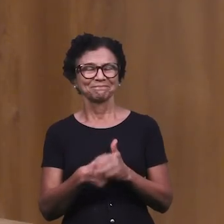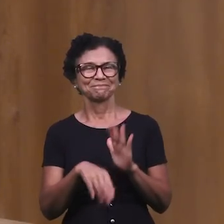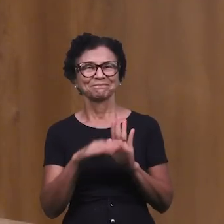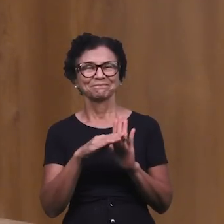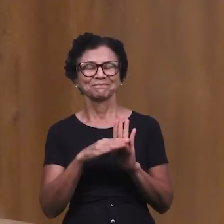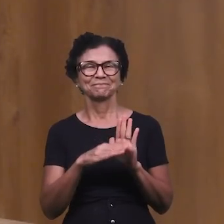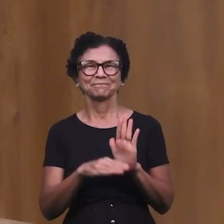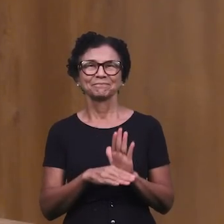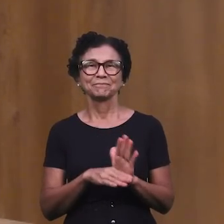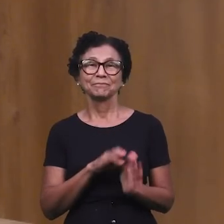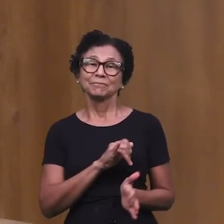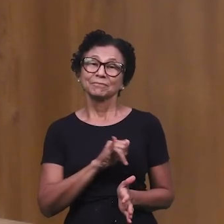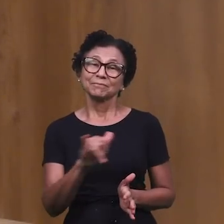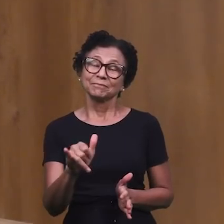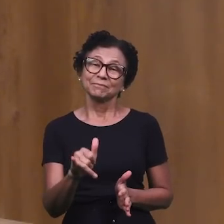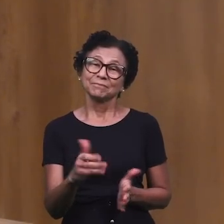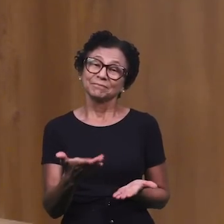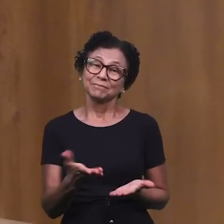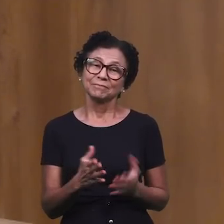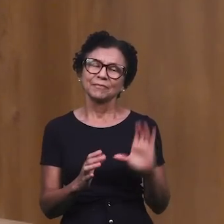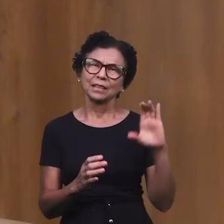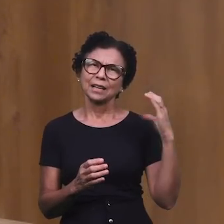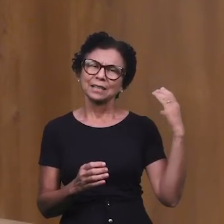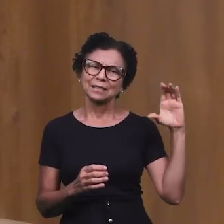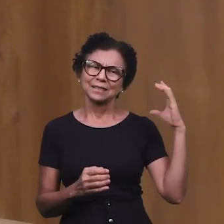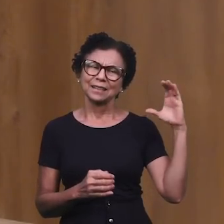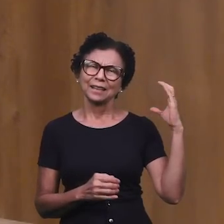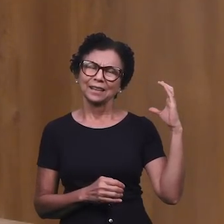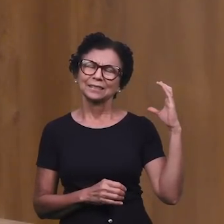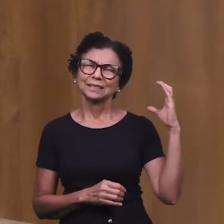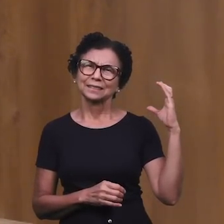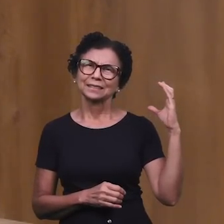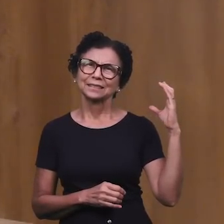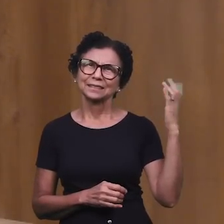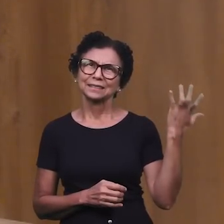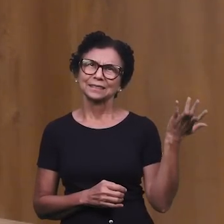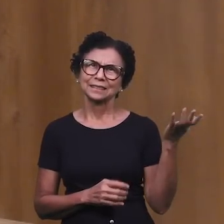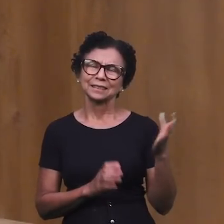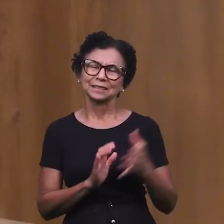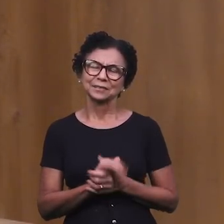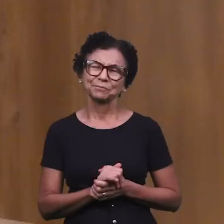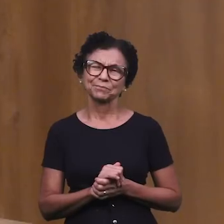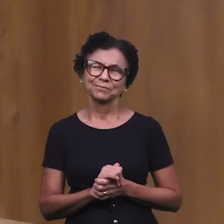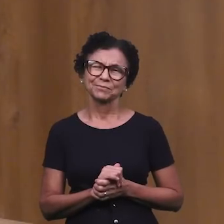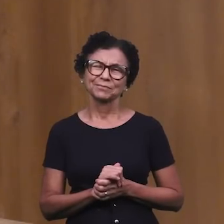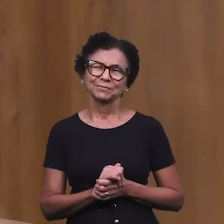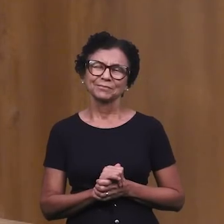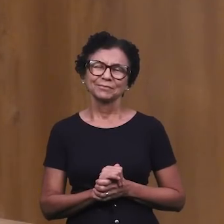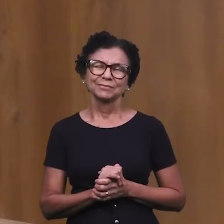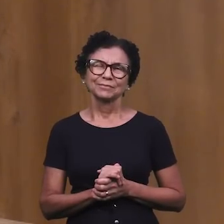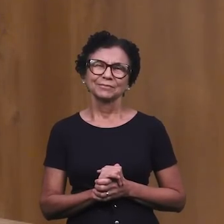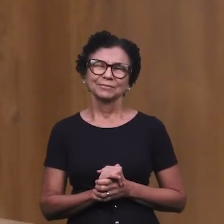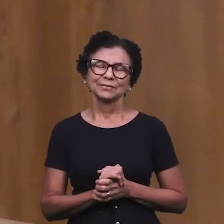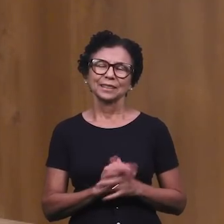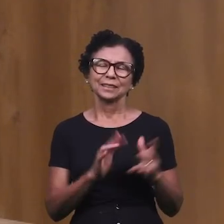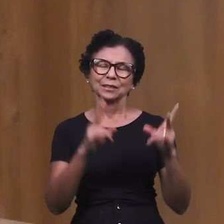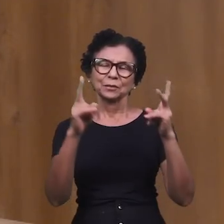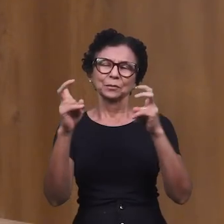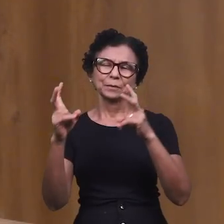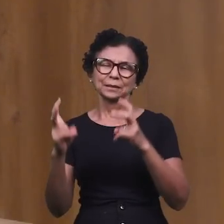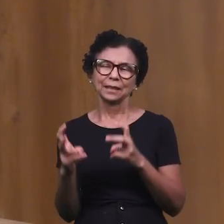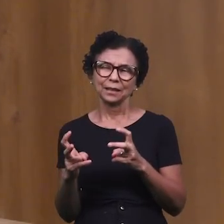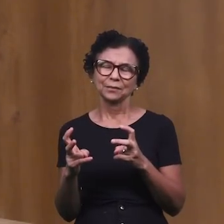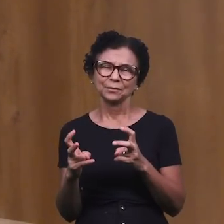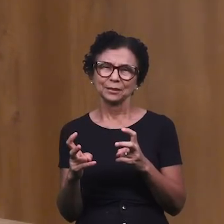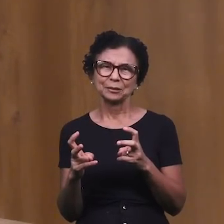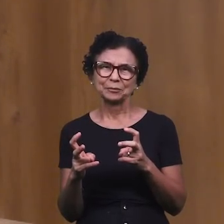e dizer sim que a ciência consegue ver através de pistas no ambiente, no universo,